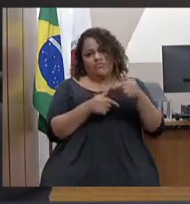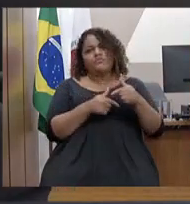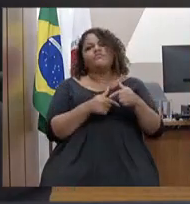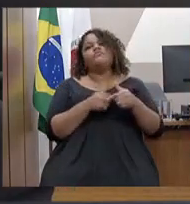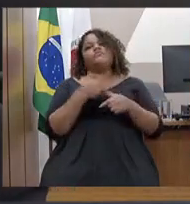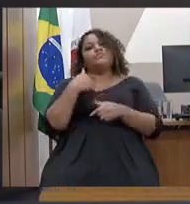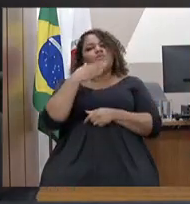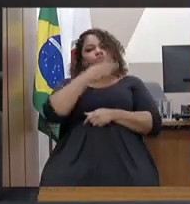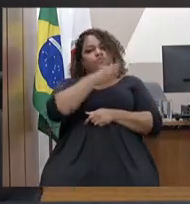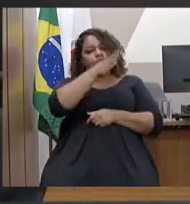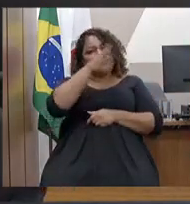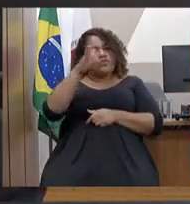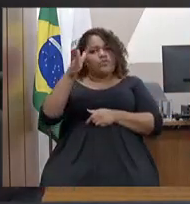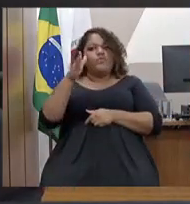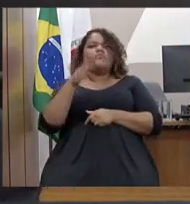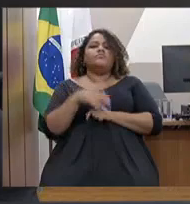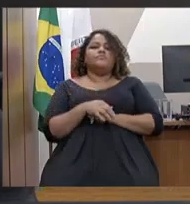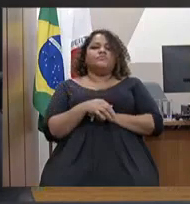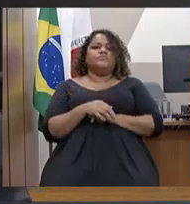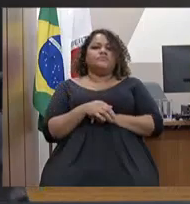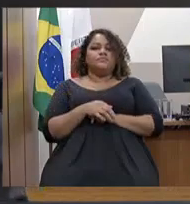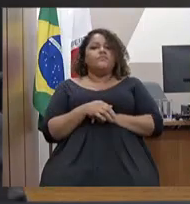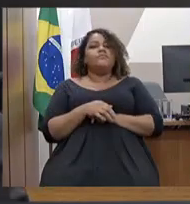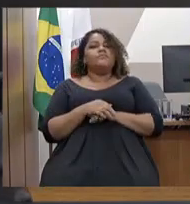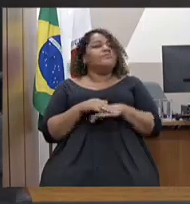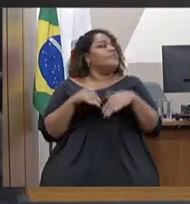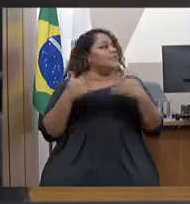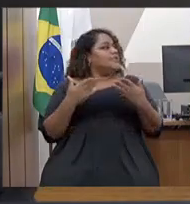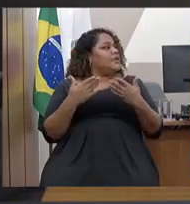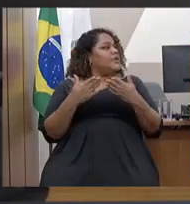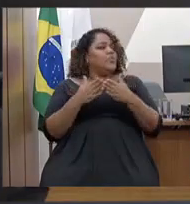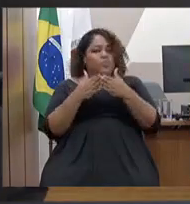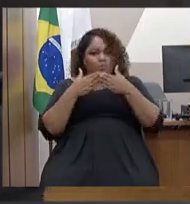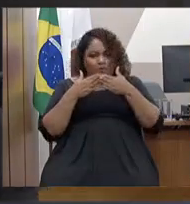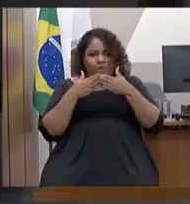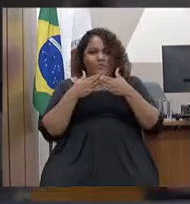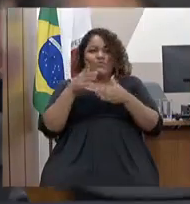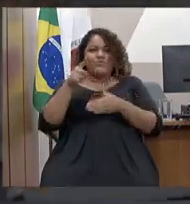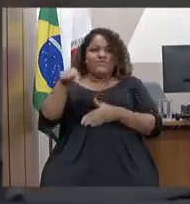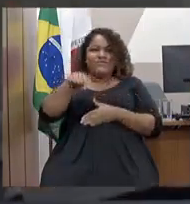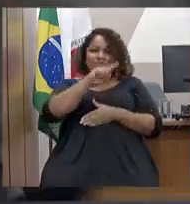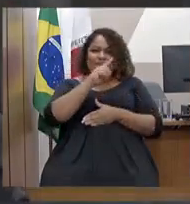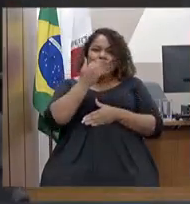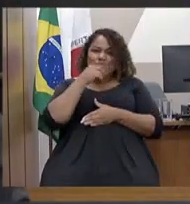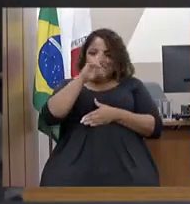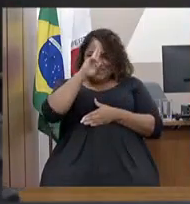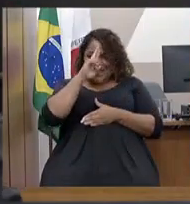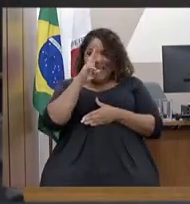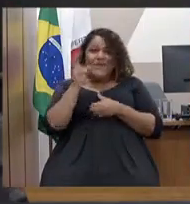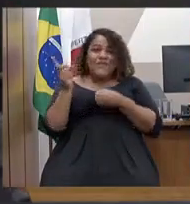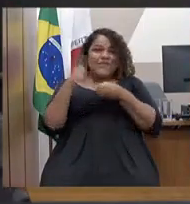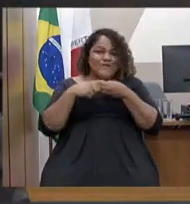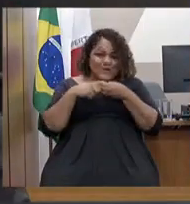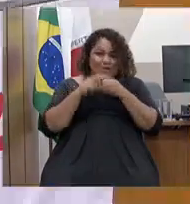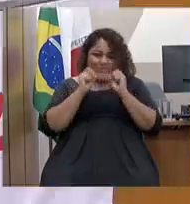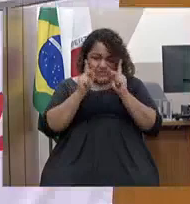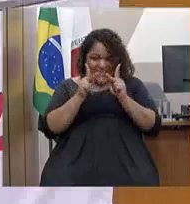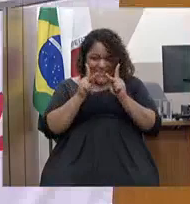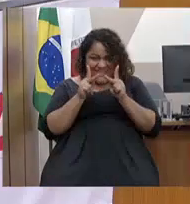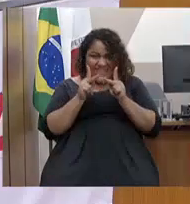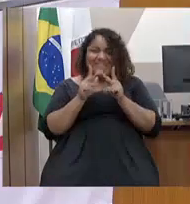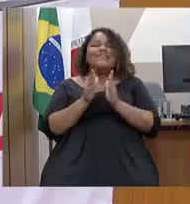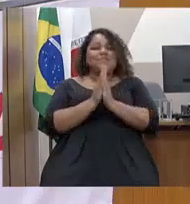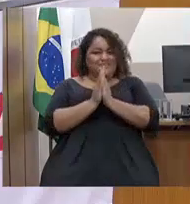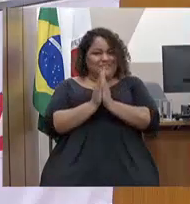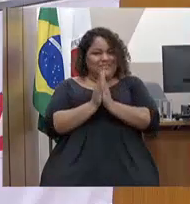para o Betão pedindo todo mundo vai almoçar volta não dispeça e não vão embora por favor volta todo mundo porque